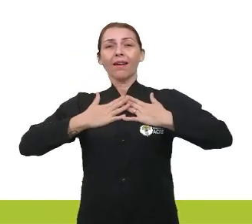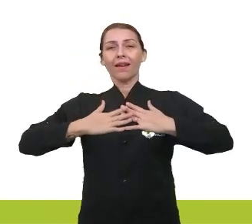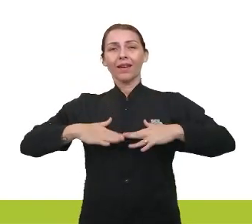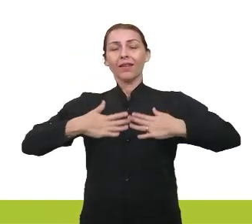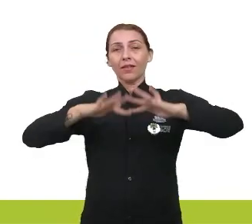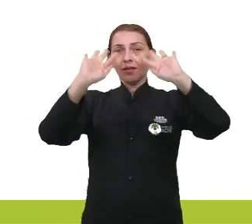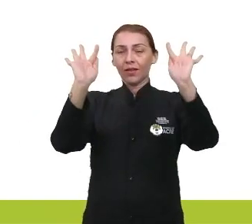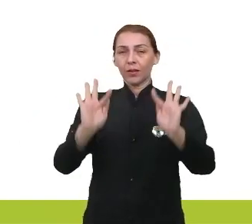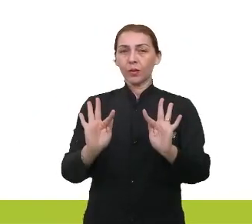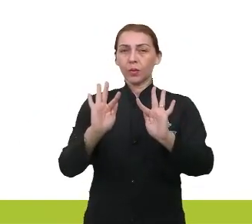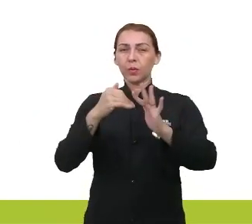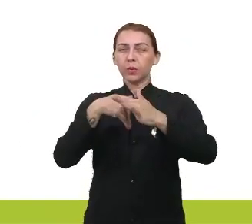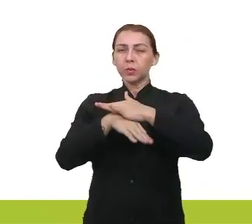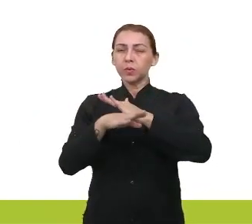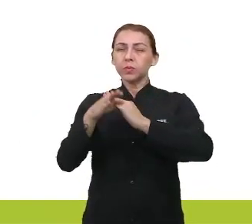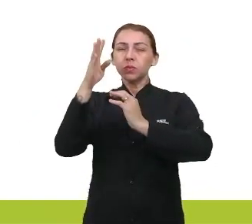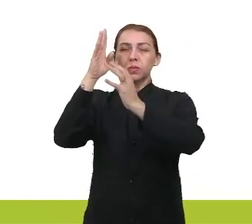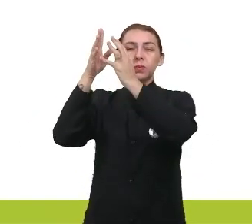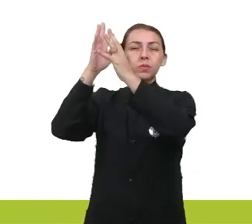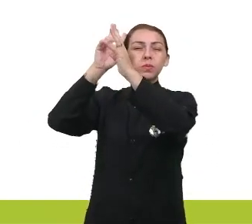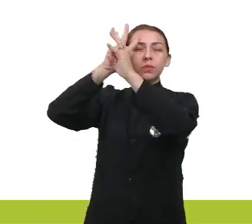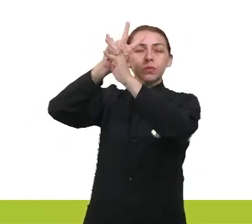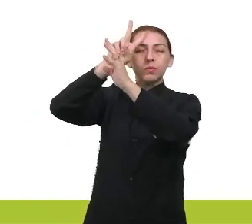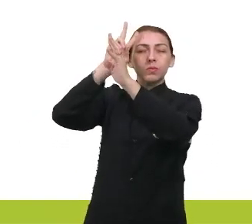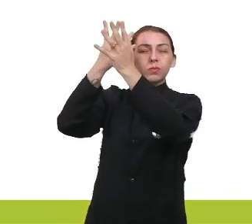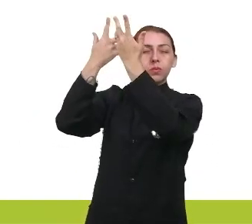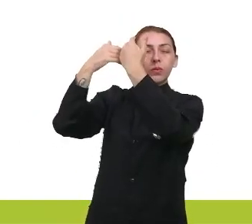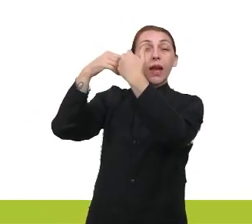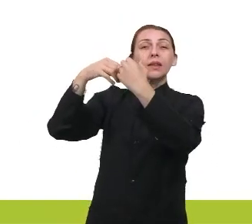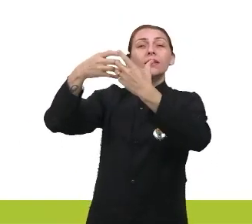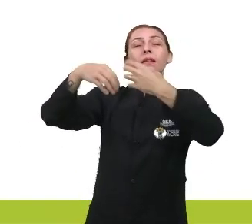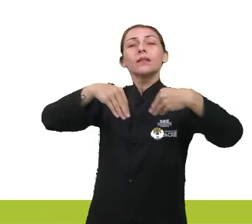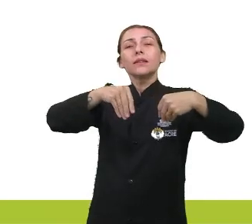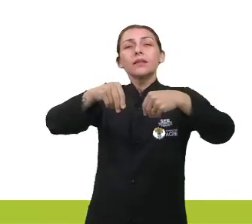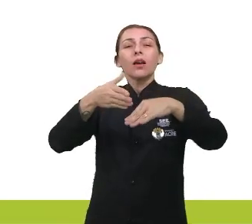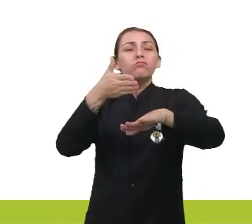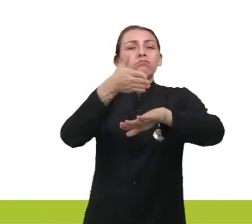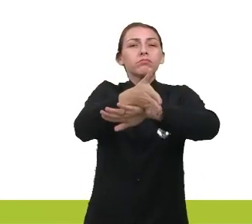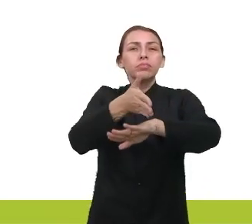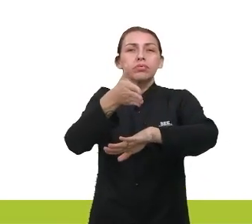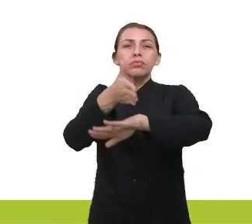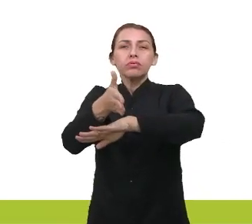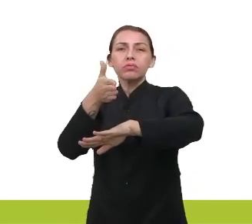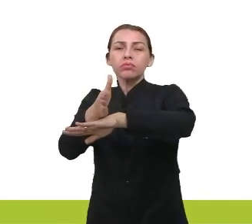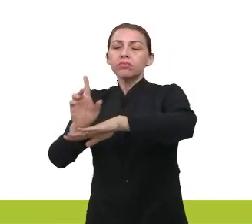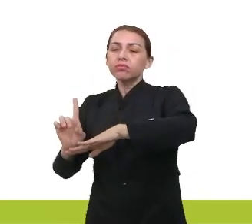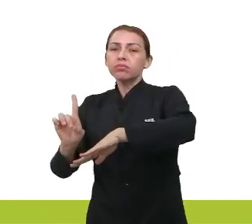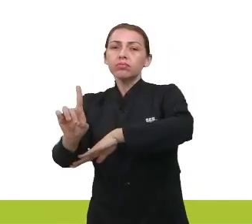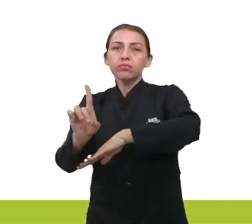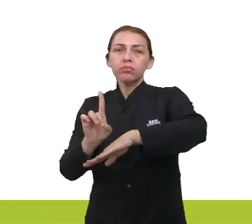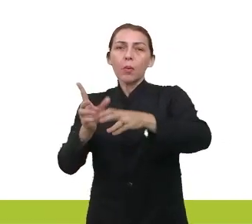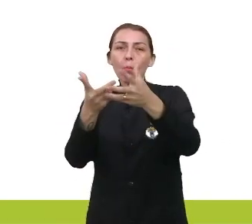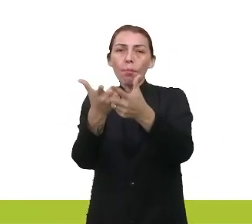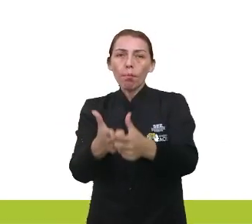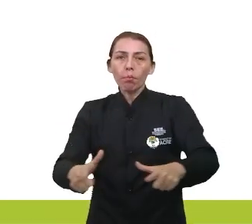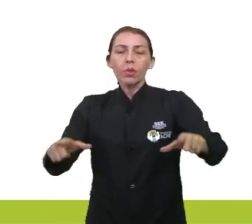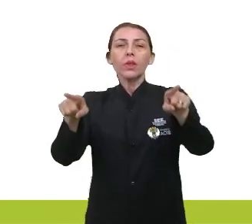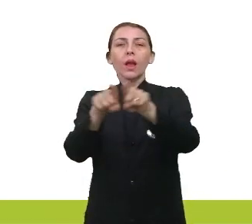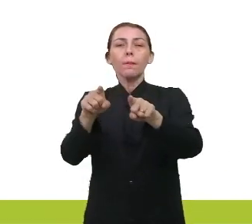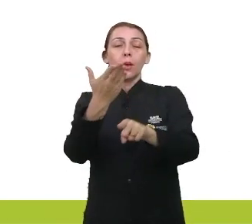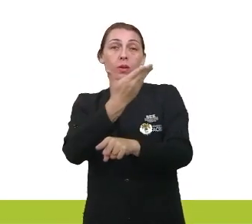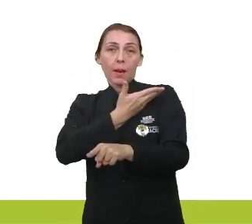feliz, guardando as recordações das terras onde passei, andando pelos sertões e